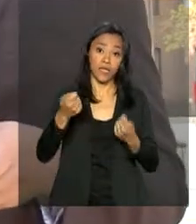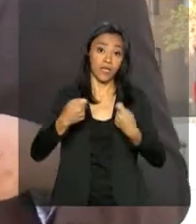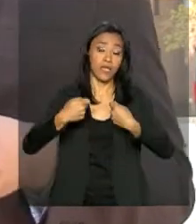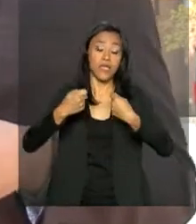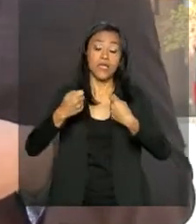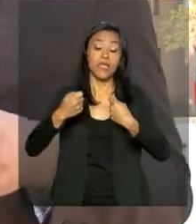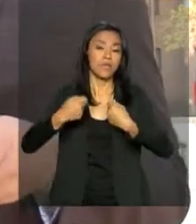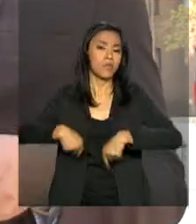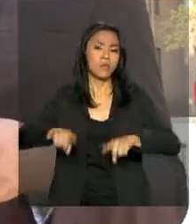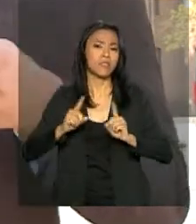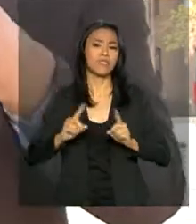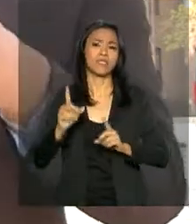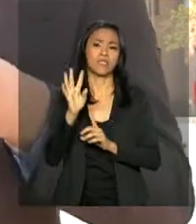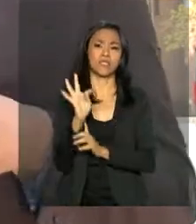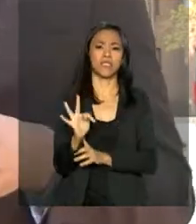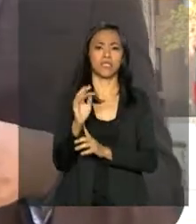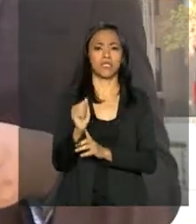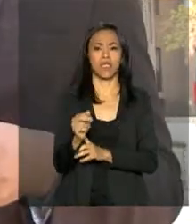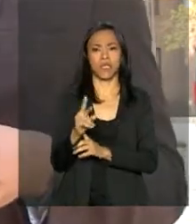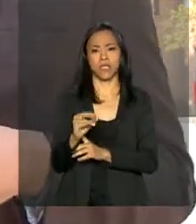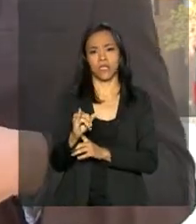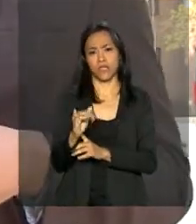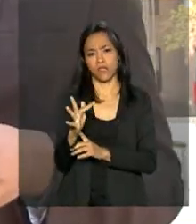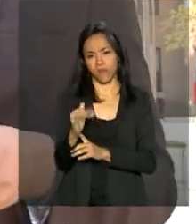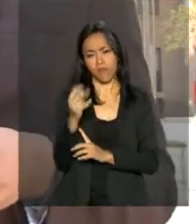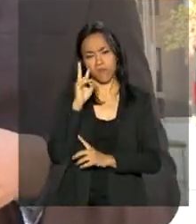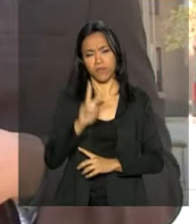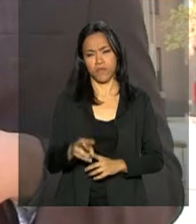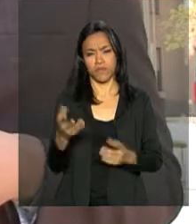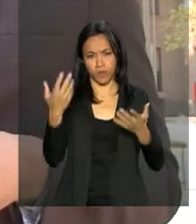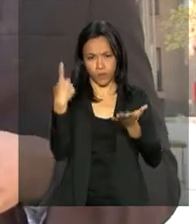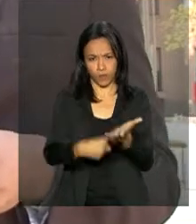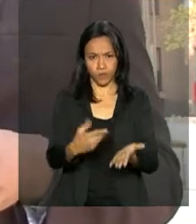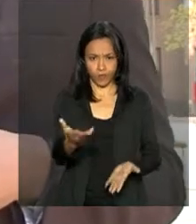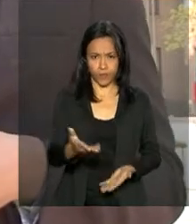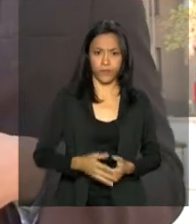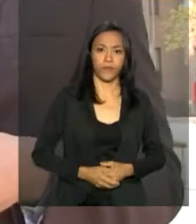da assinatura desse acordo vamos acompanhar agora na reportagem